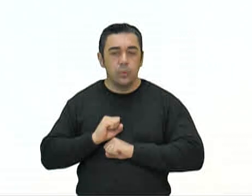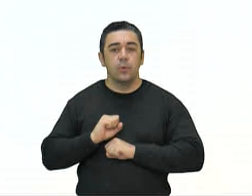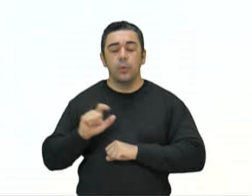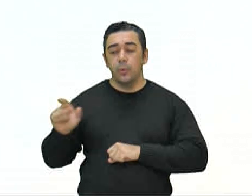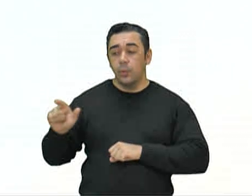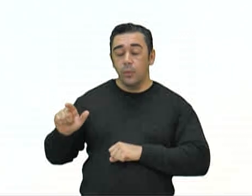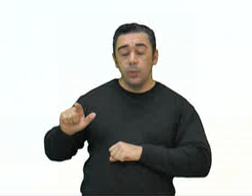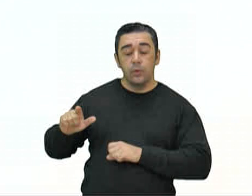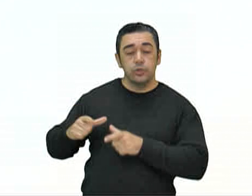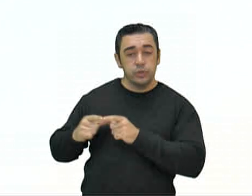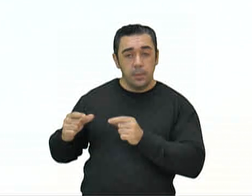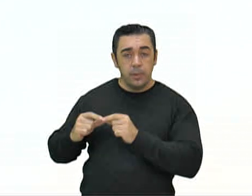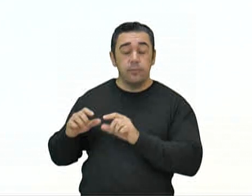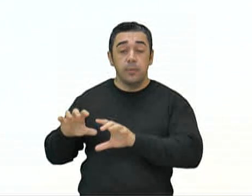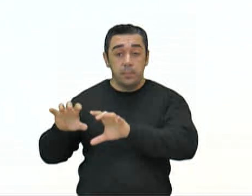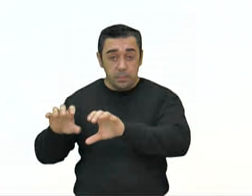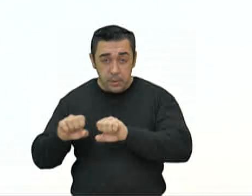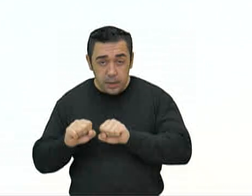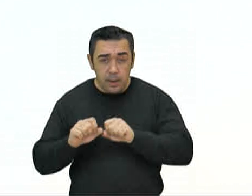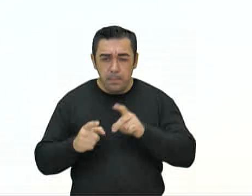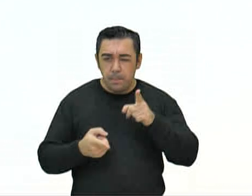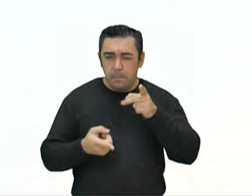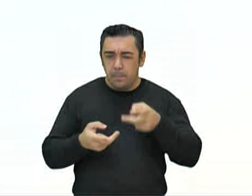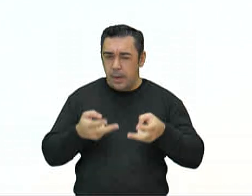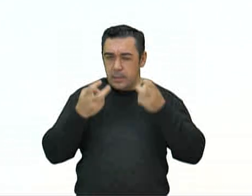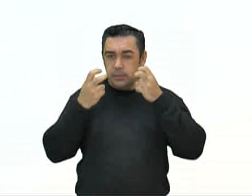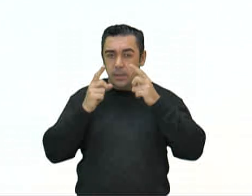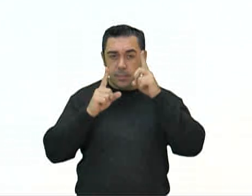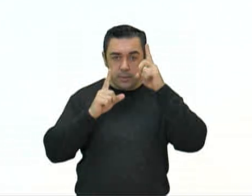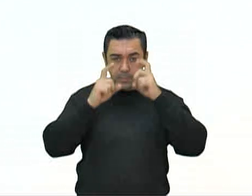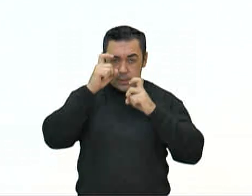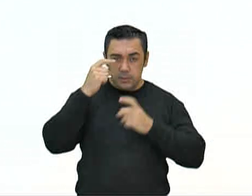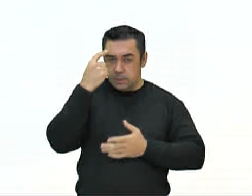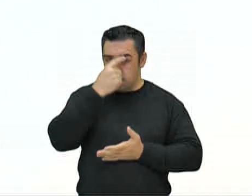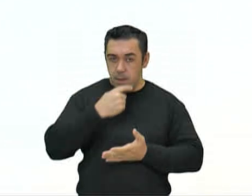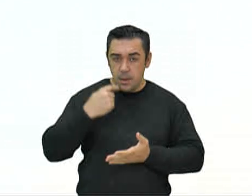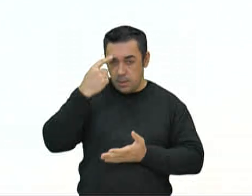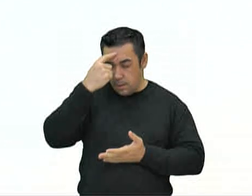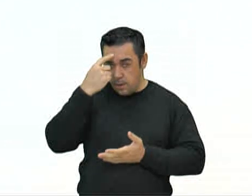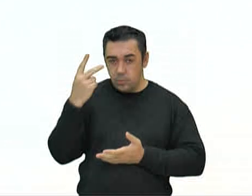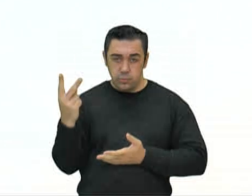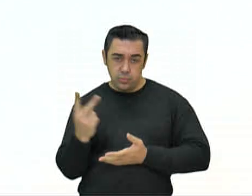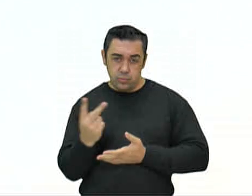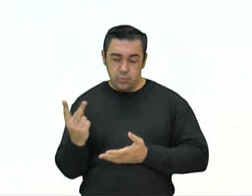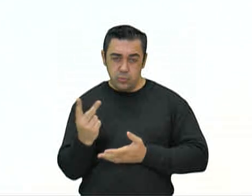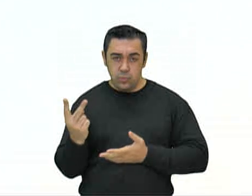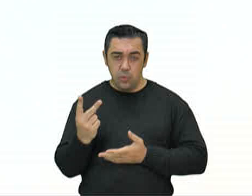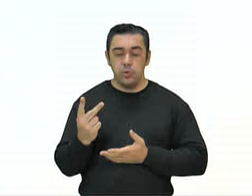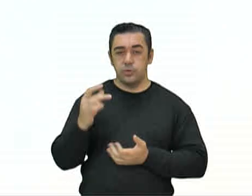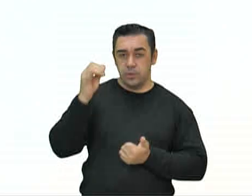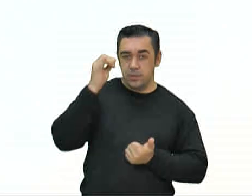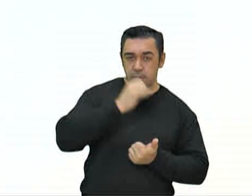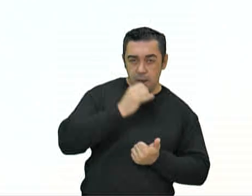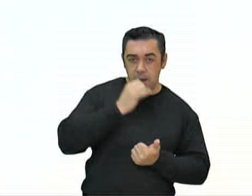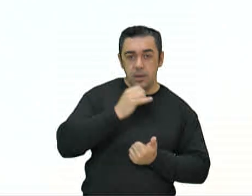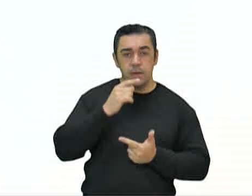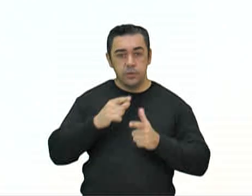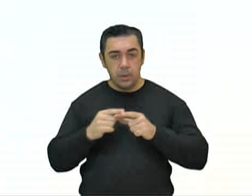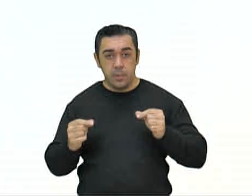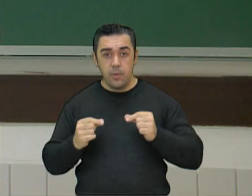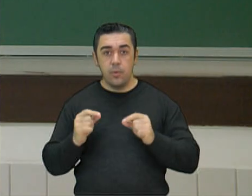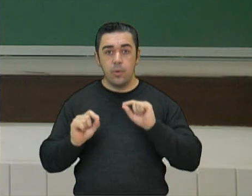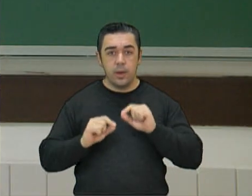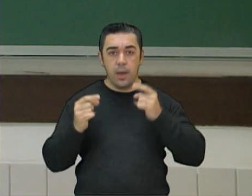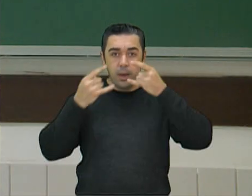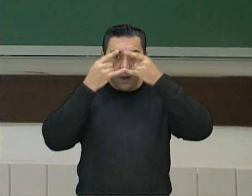e você pode notar a expressão facial do líder italiano e do líder japonês que sugeriam ambição. E